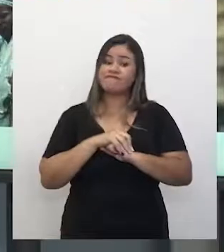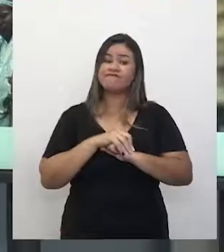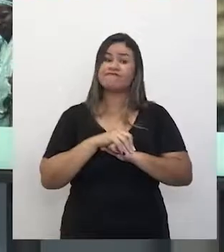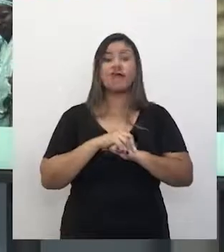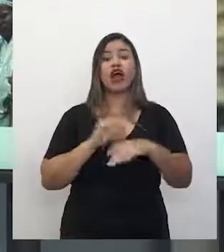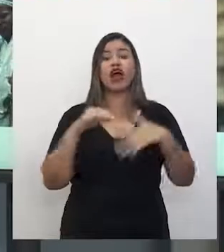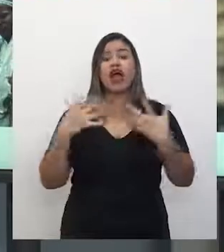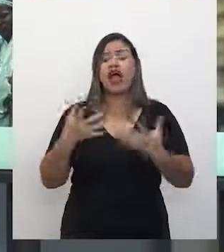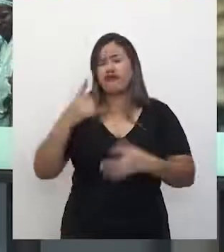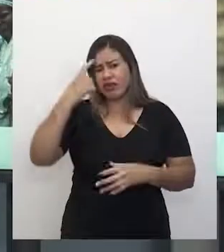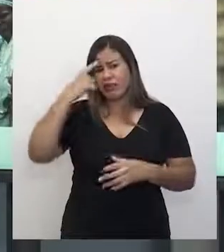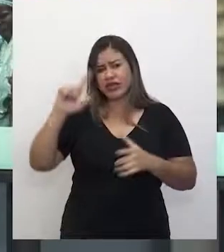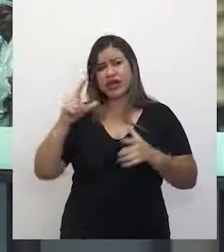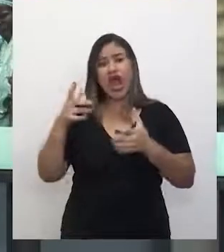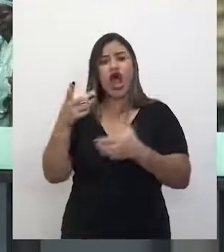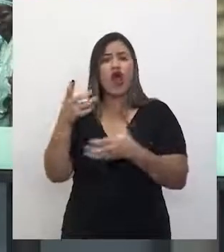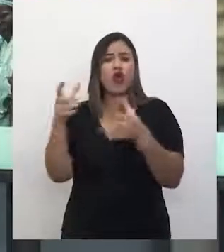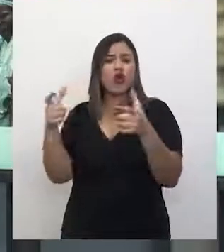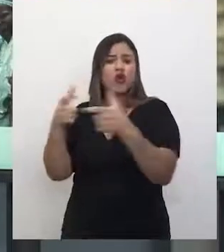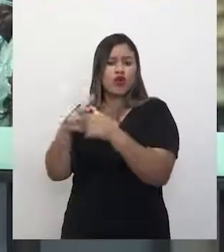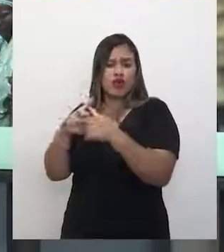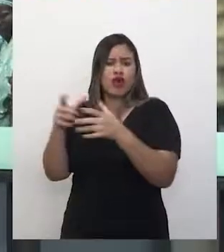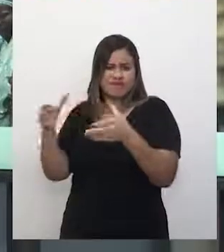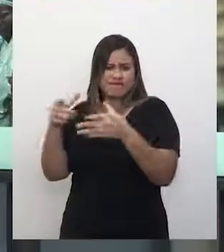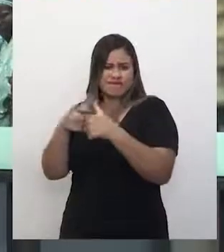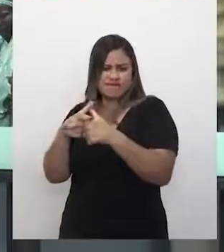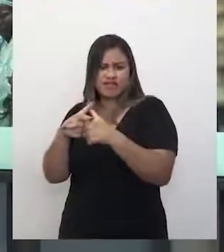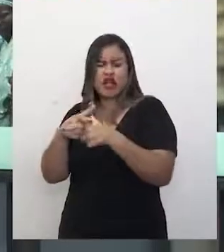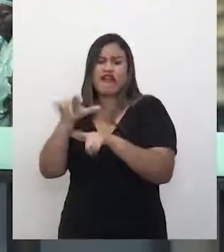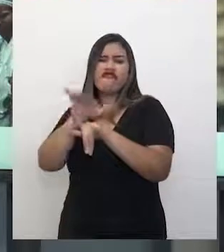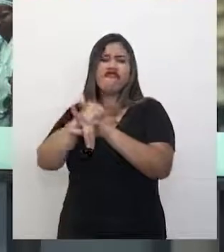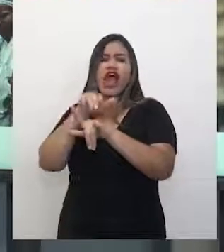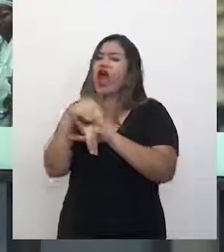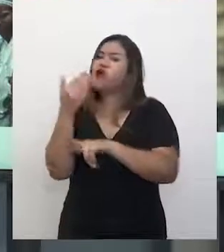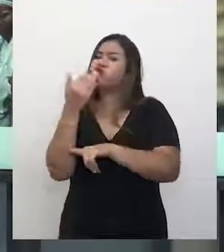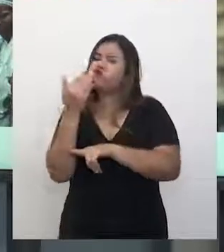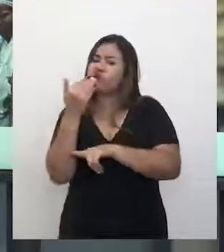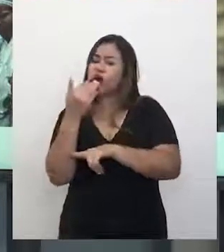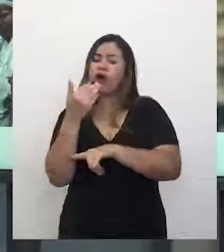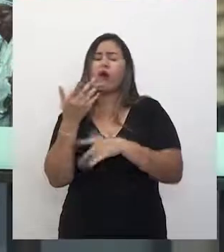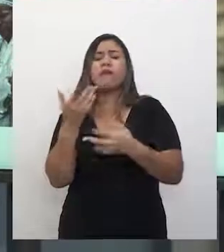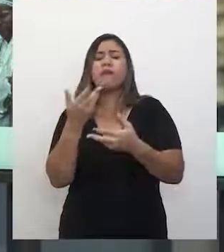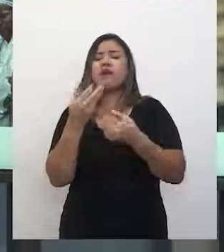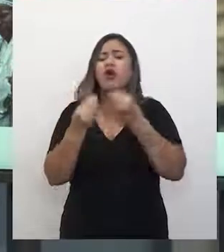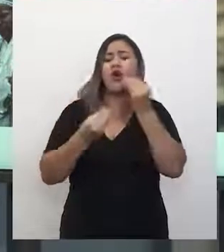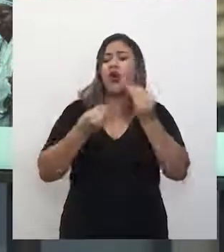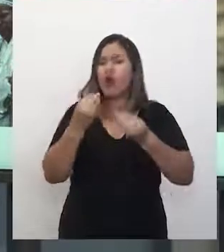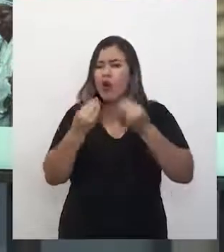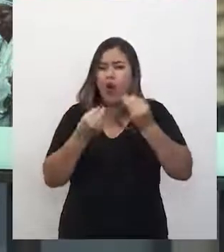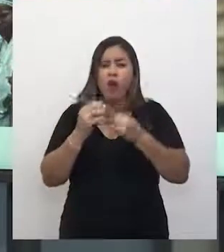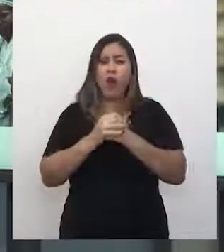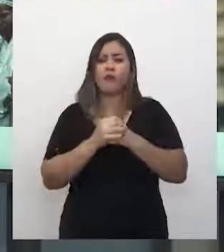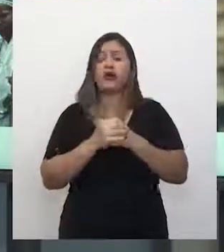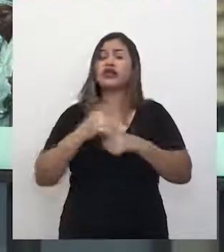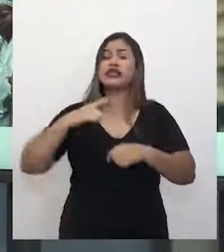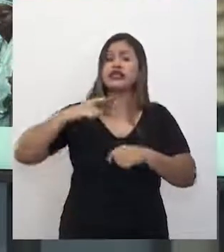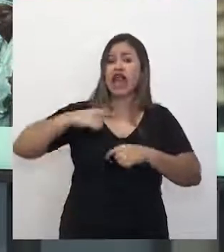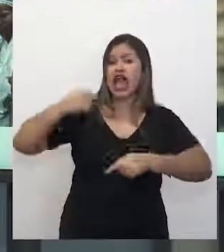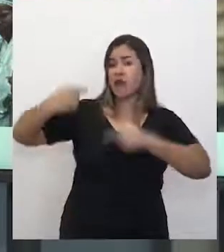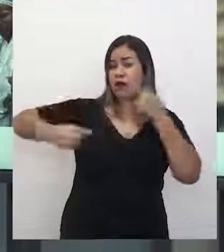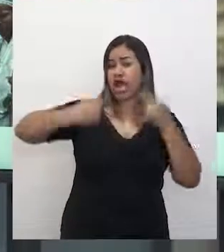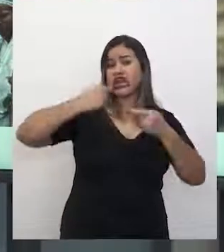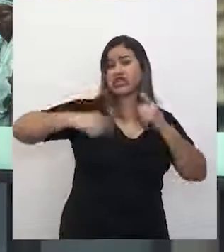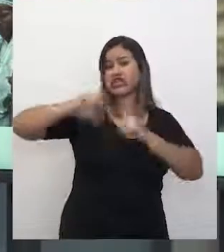pensar nessa minoria. Essa minoria de indivíduos, né, ele tem uma construção histórica, uma crítica